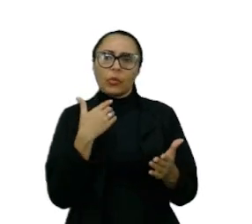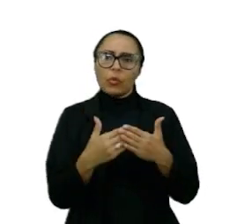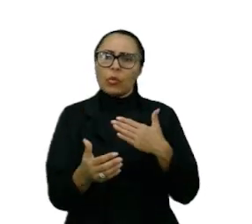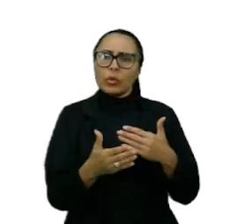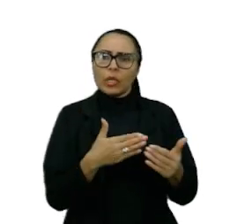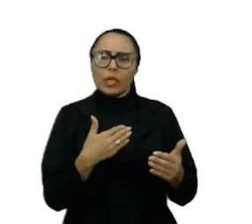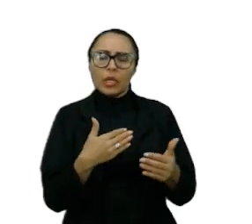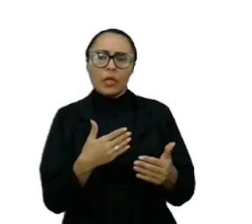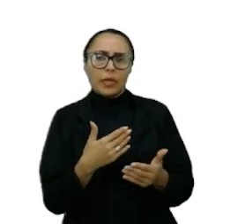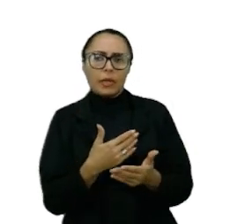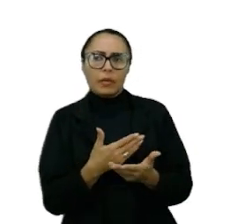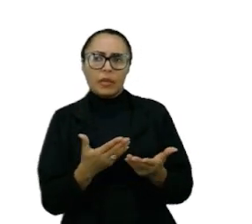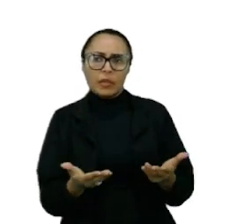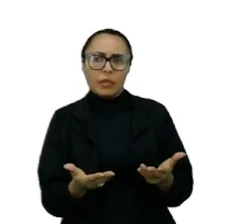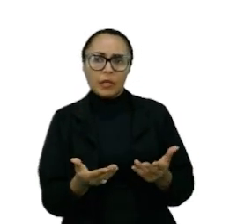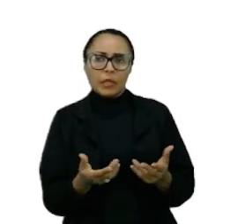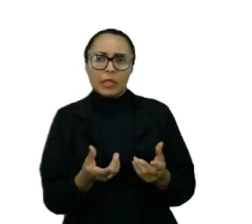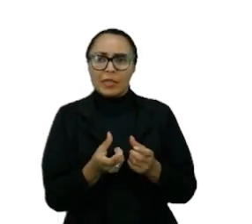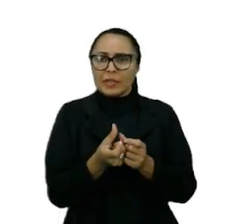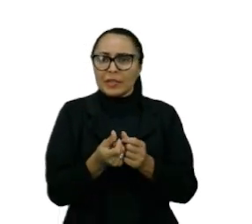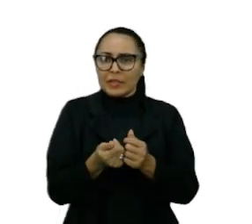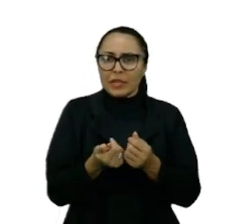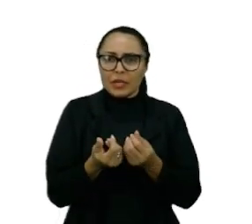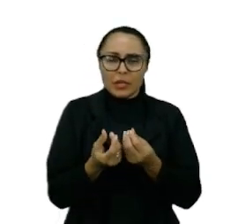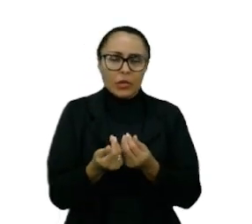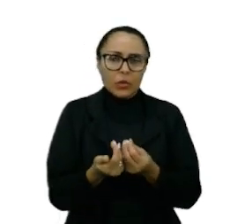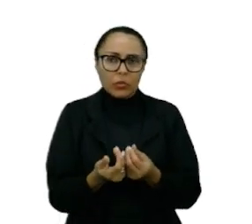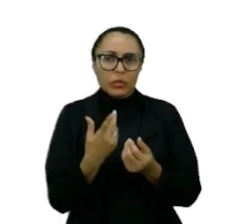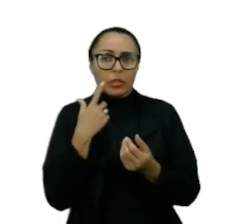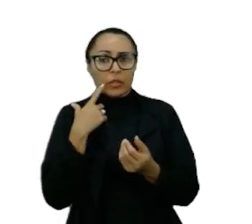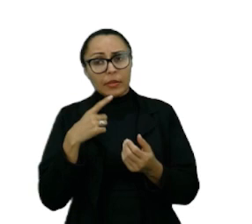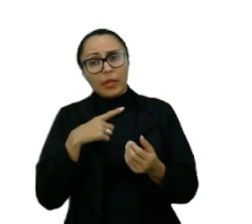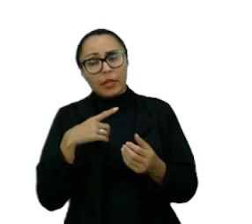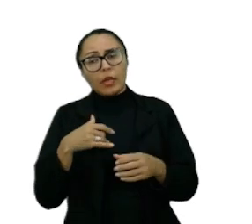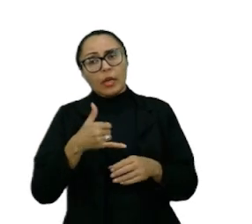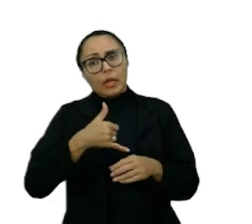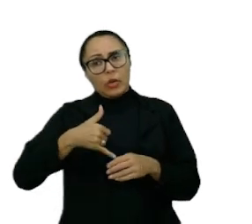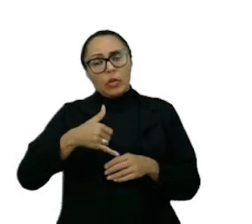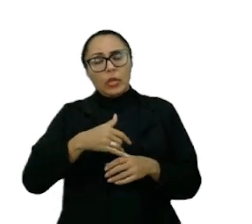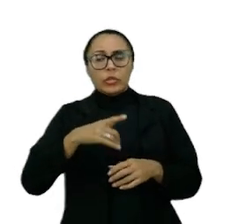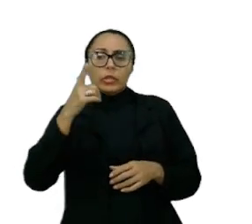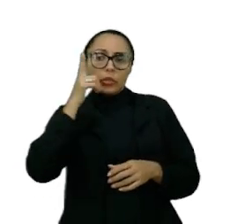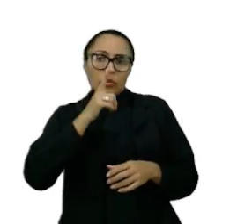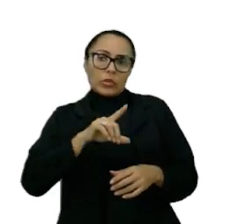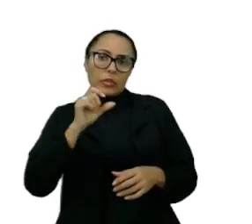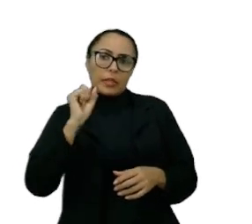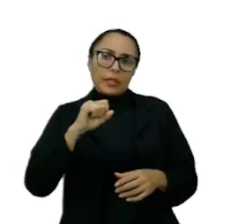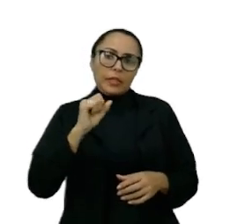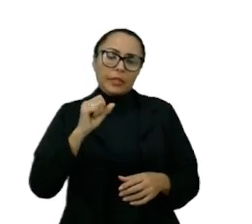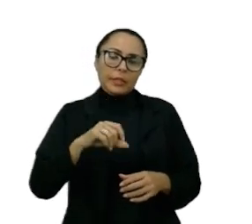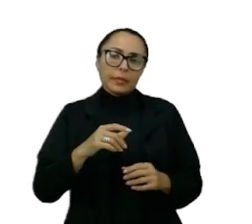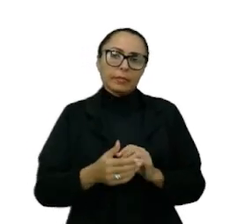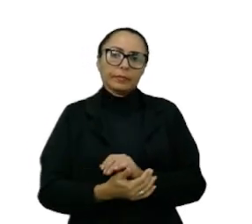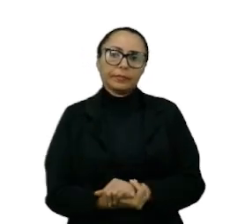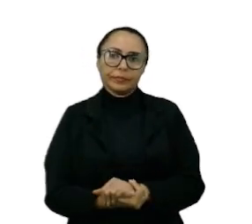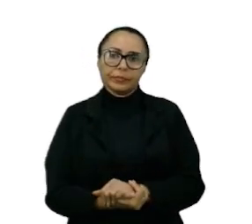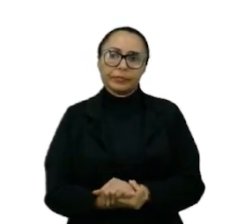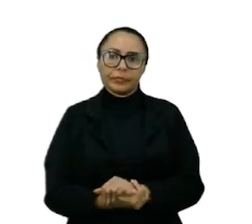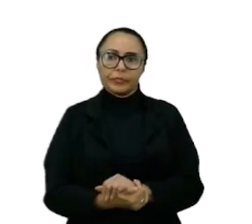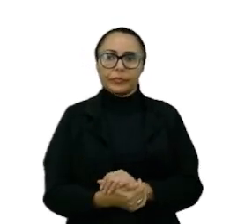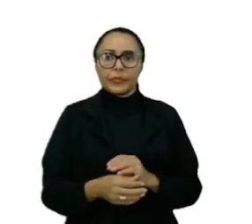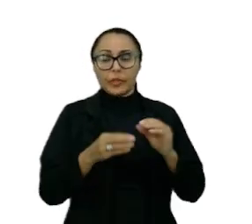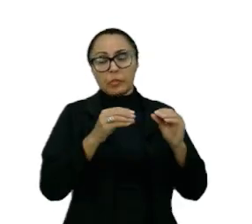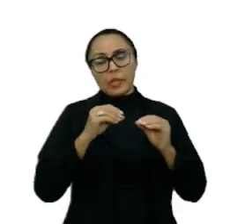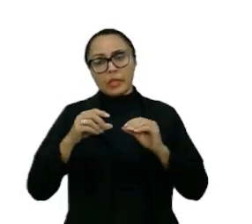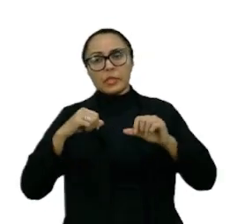ou qualquer grãos que produzam óleo, a gente consegue tirar esse biodiesel. E esse biodiesel ele passa a ser misturado